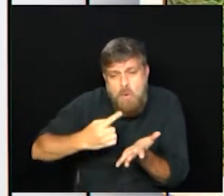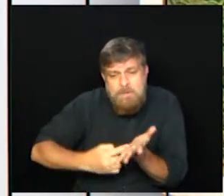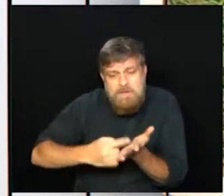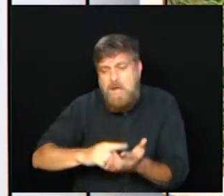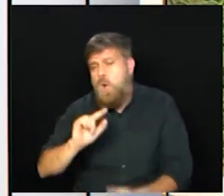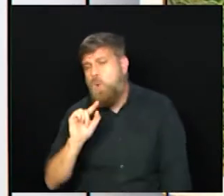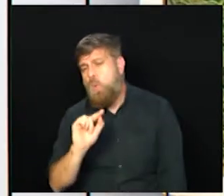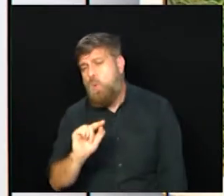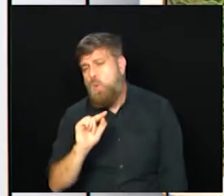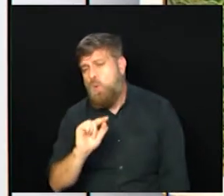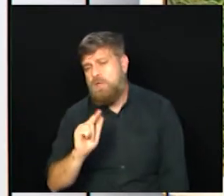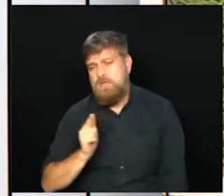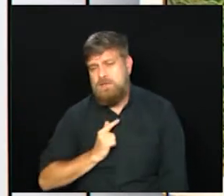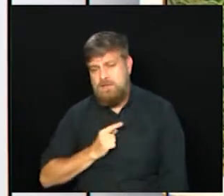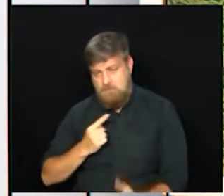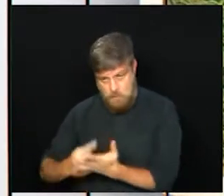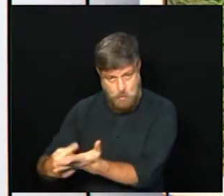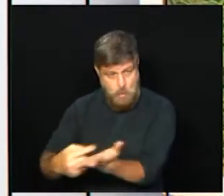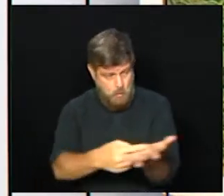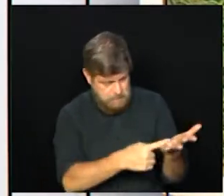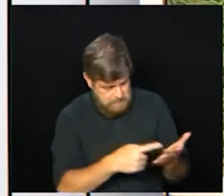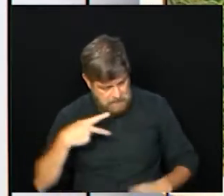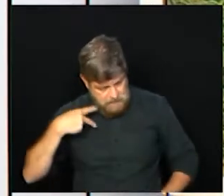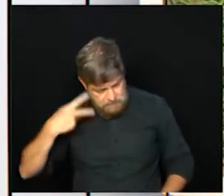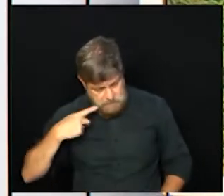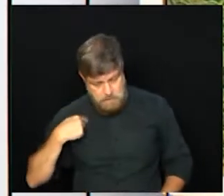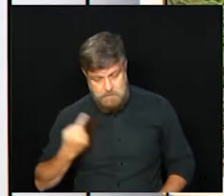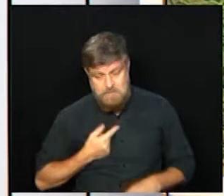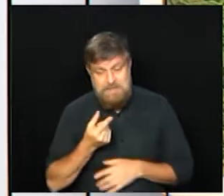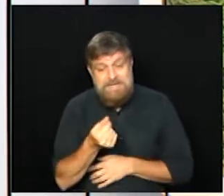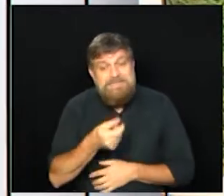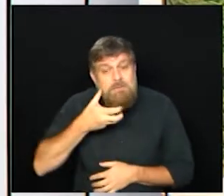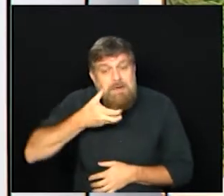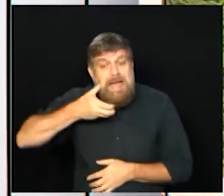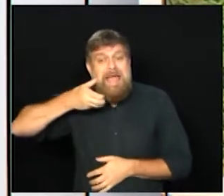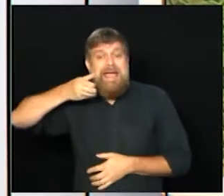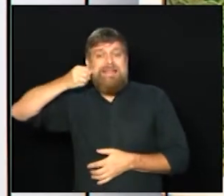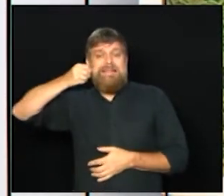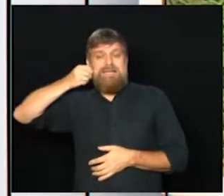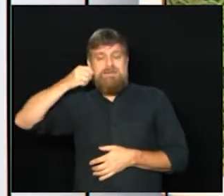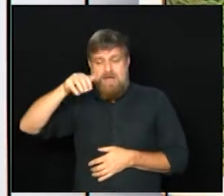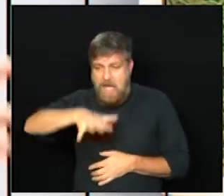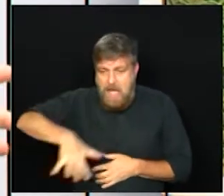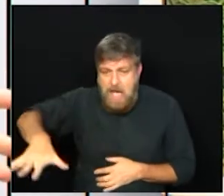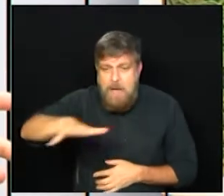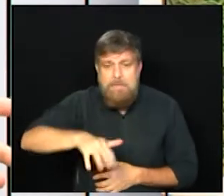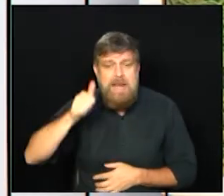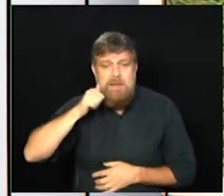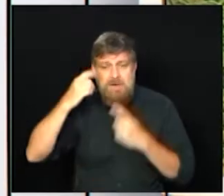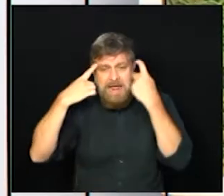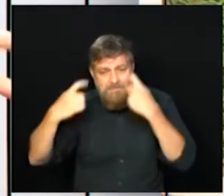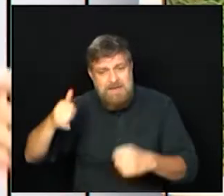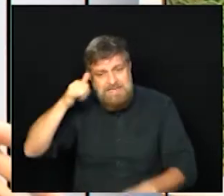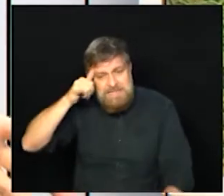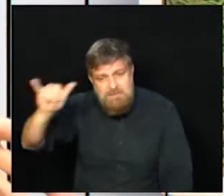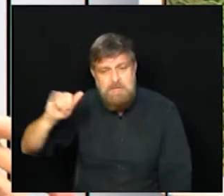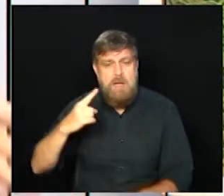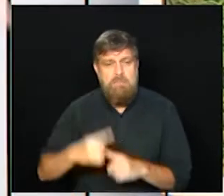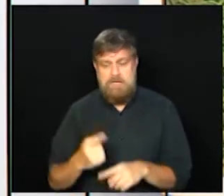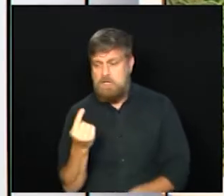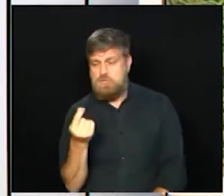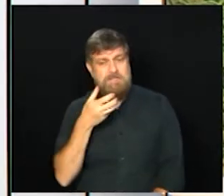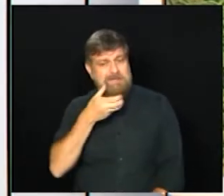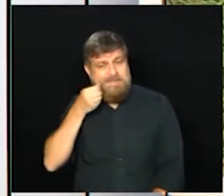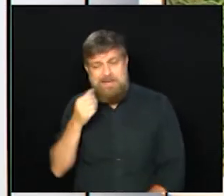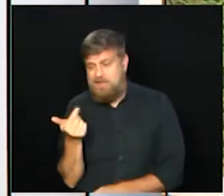pactuar entre todos aqui de que nós vamos destinar verba específica para o combate à violência. Porque sem verba específica,